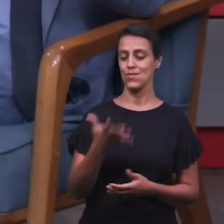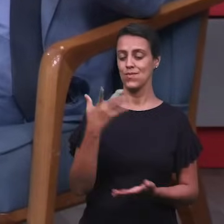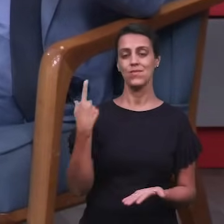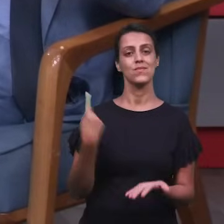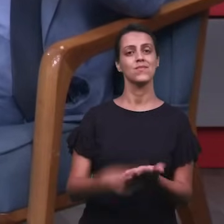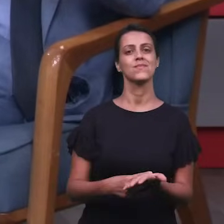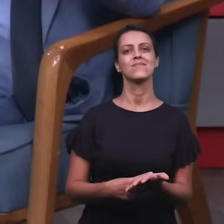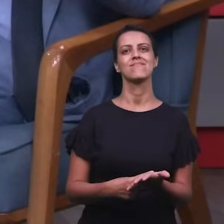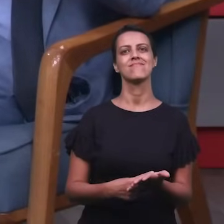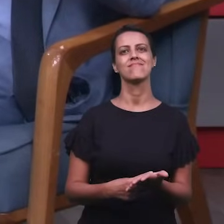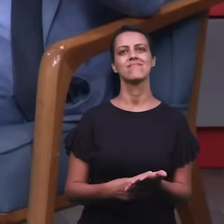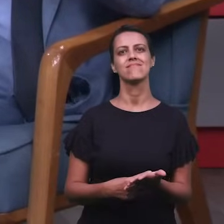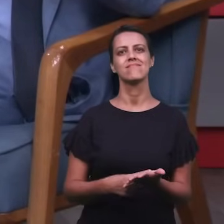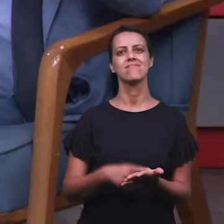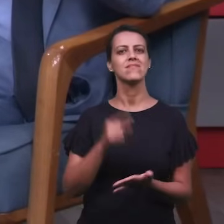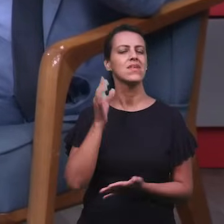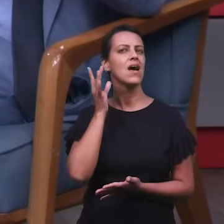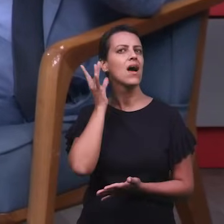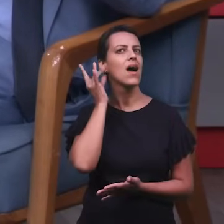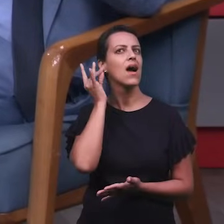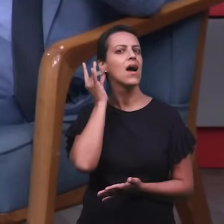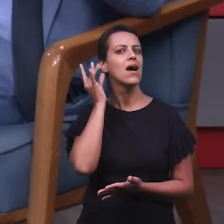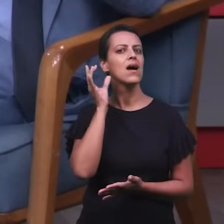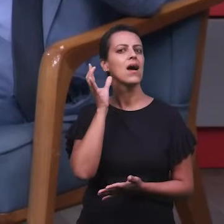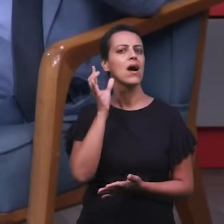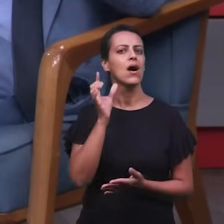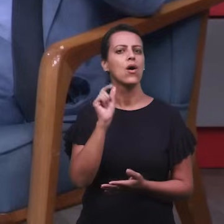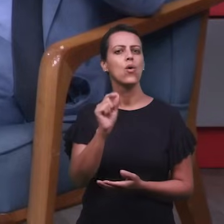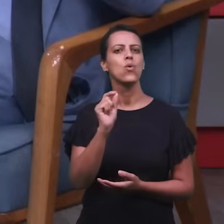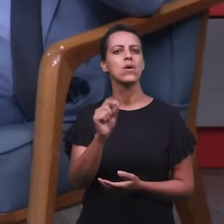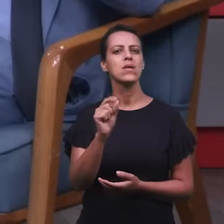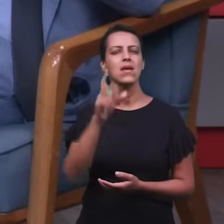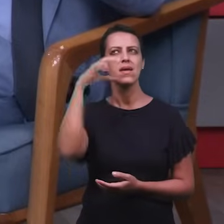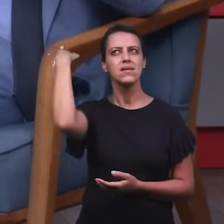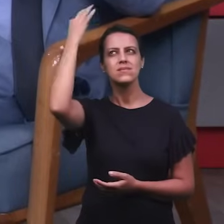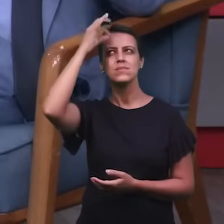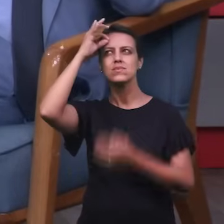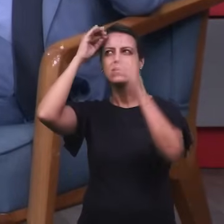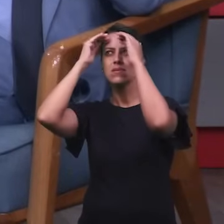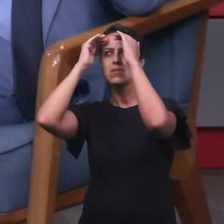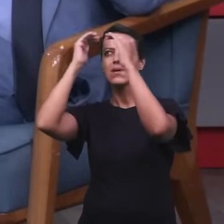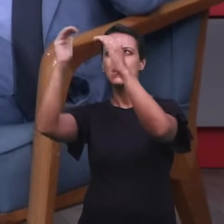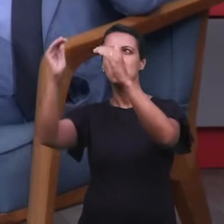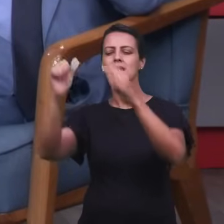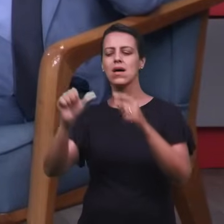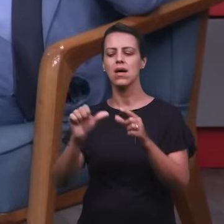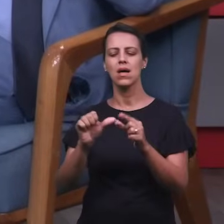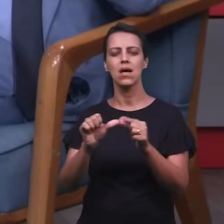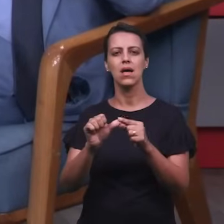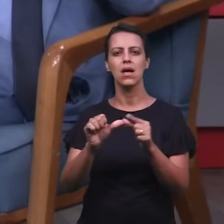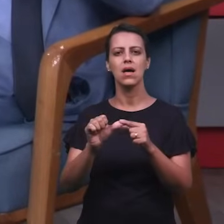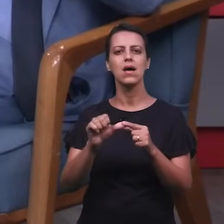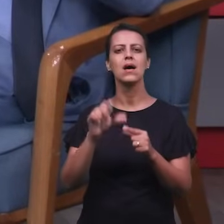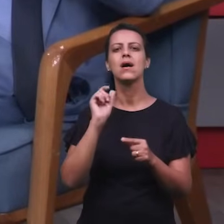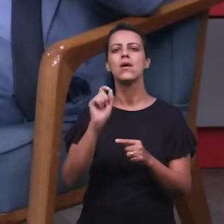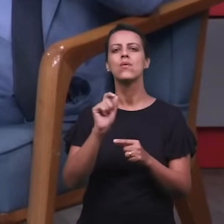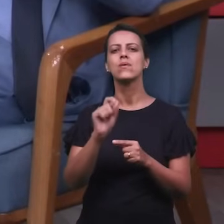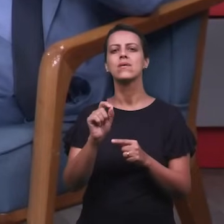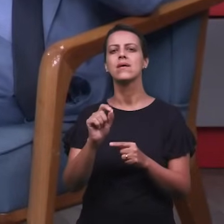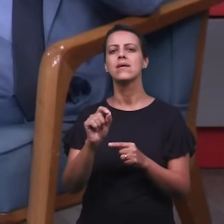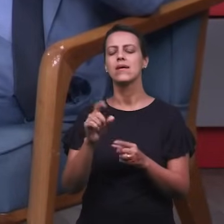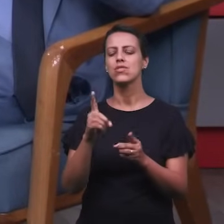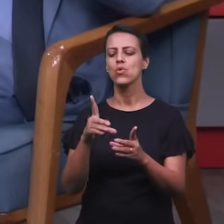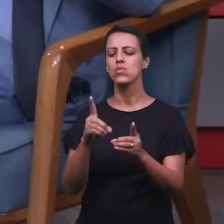sangue. Sangue aonde? Na orelha, que você precisa ouvir a voz do Espírito Santo, no polegar, que é para realizar a doutrina, que